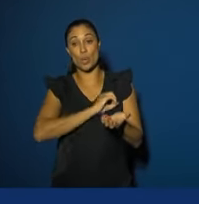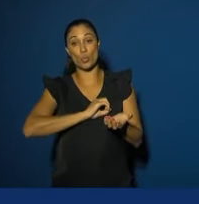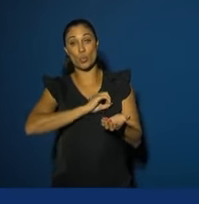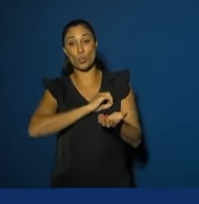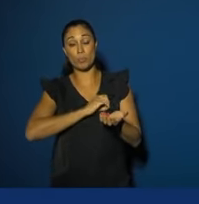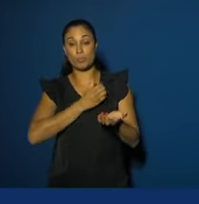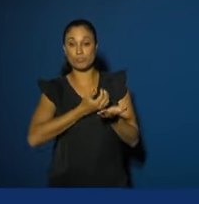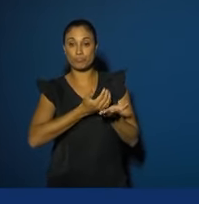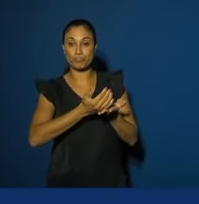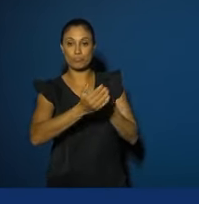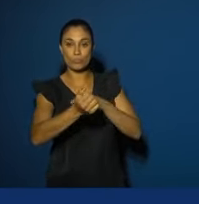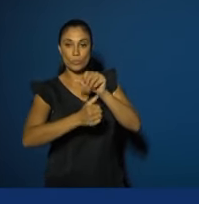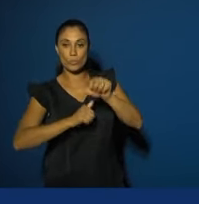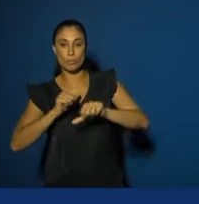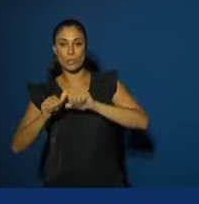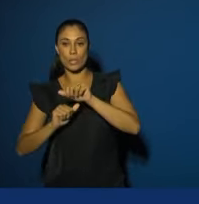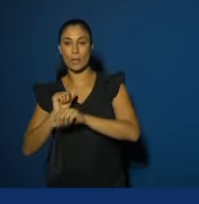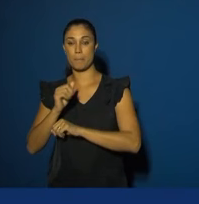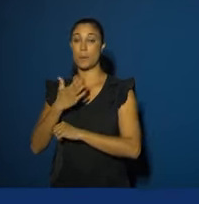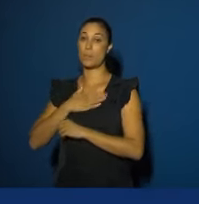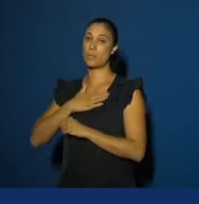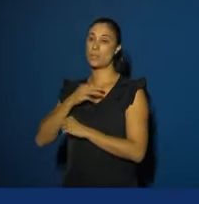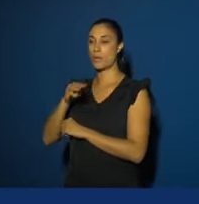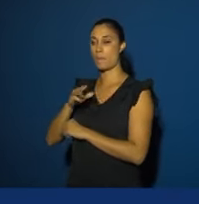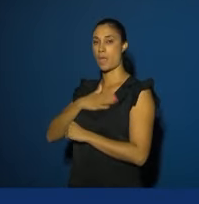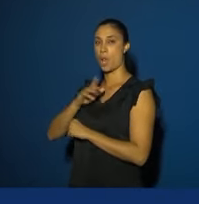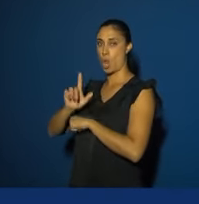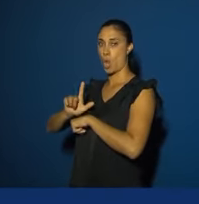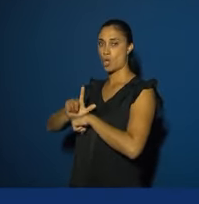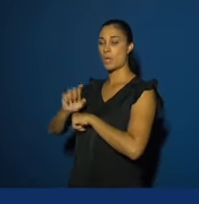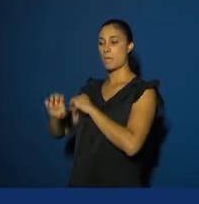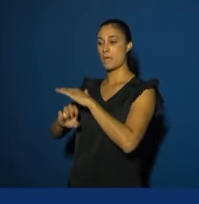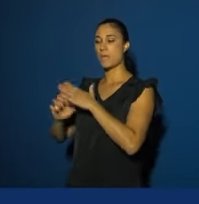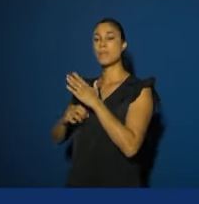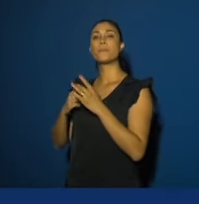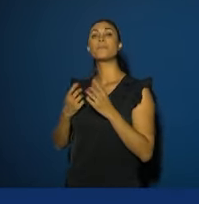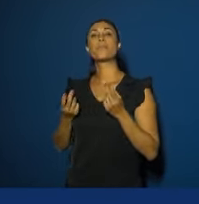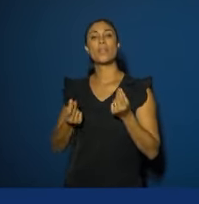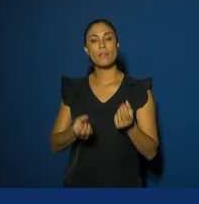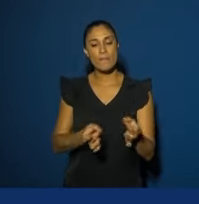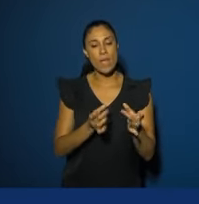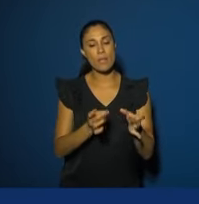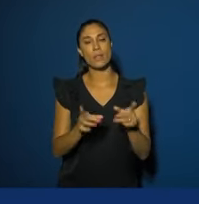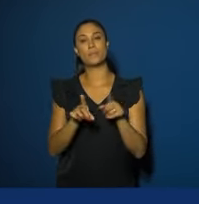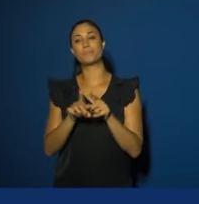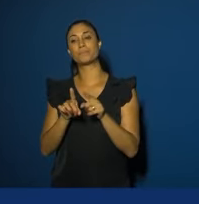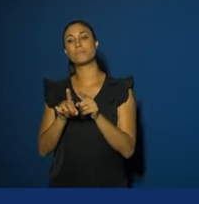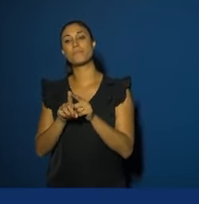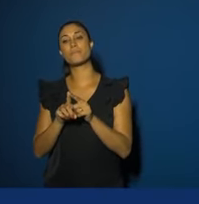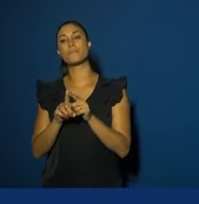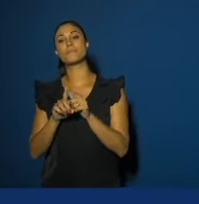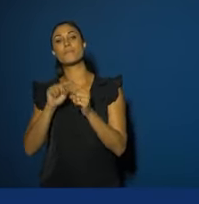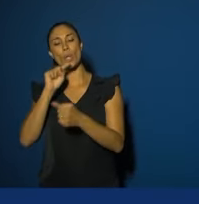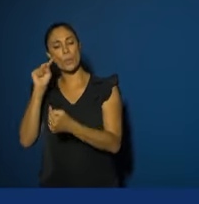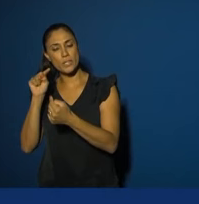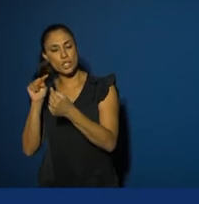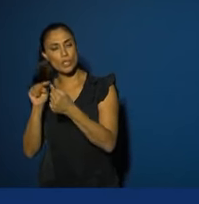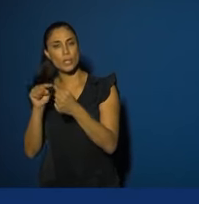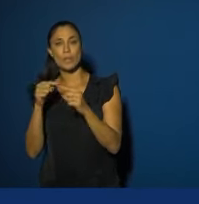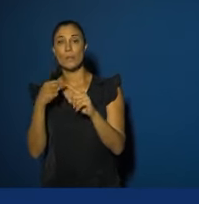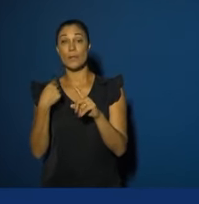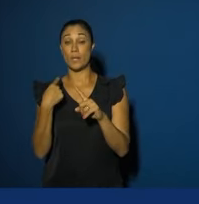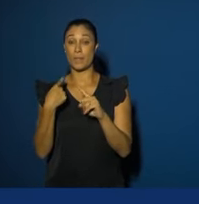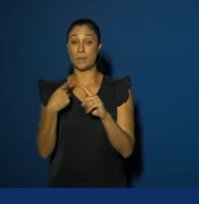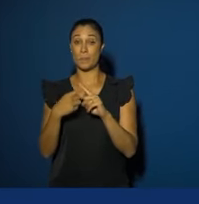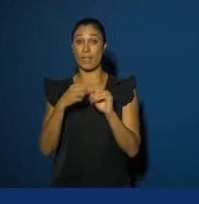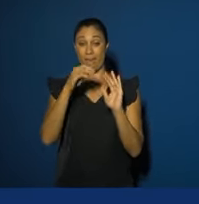a mudar pelo menos pro Magazine Luiza Tudo começa a mudar rentabilidade venda cobertura de objetivo porque